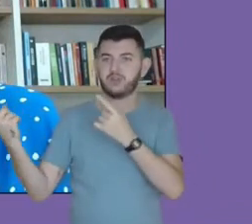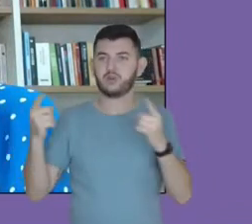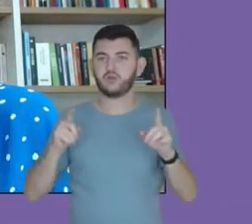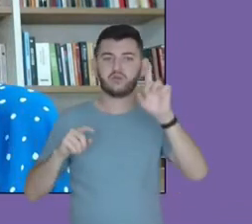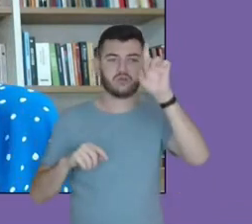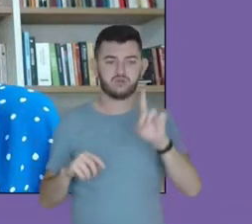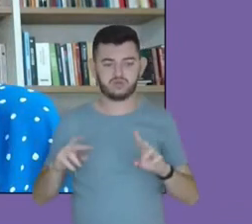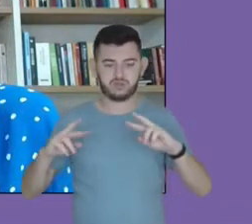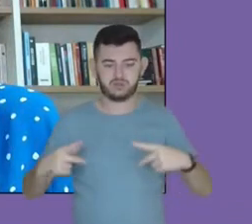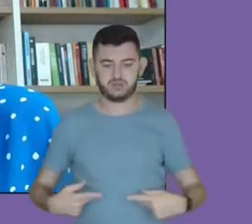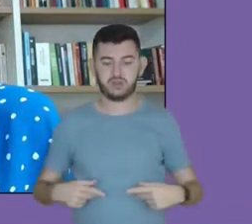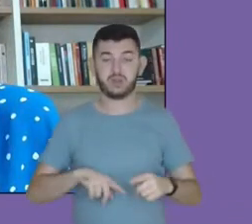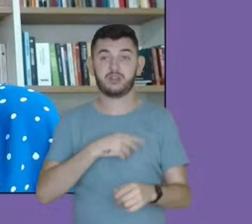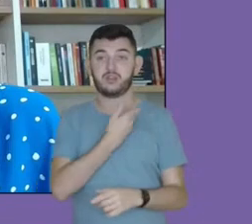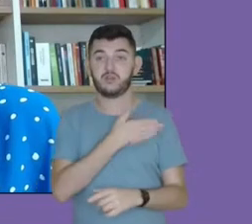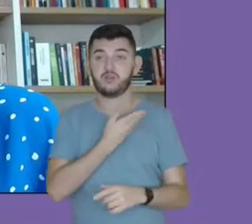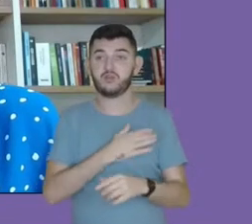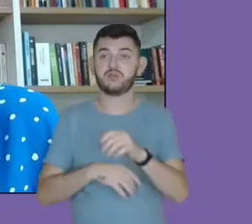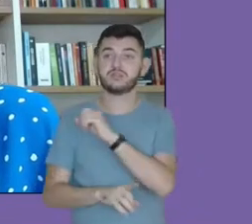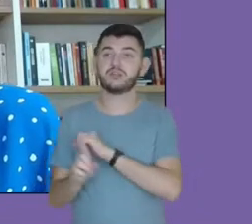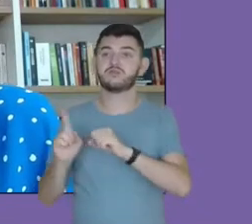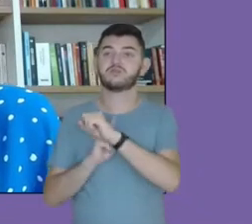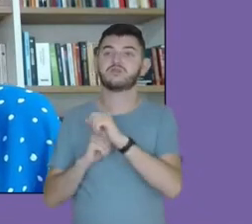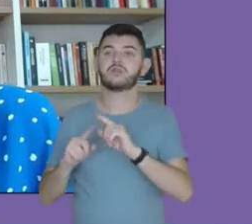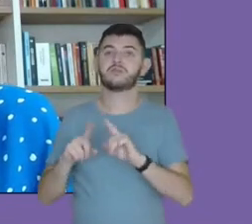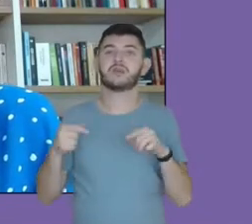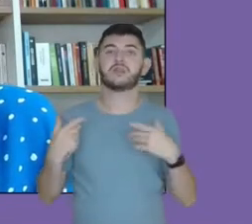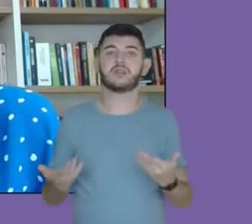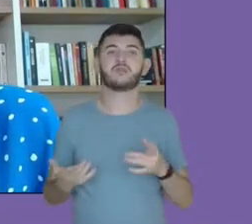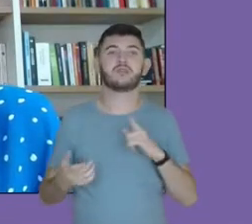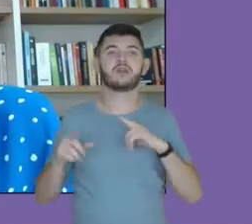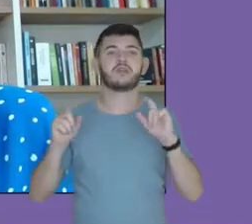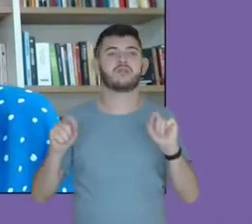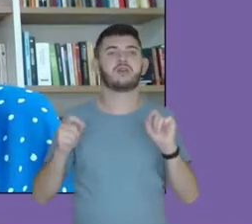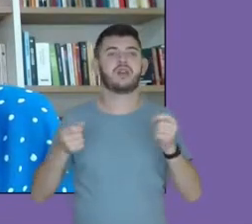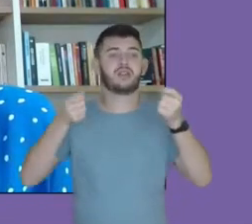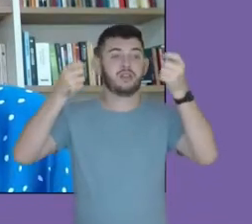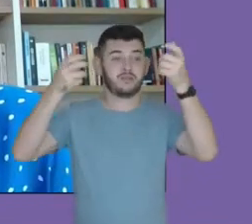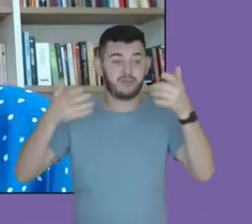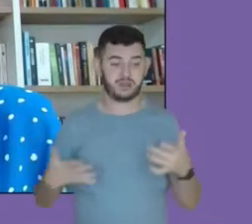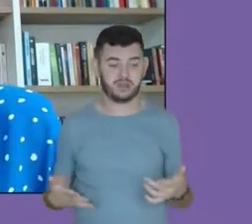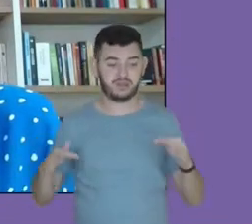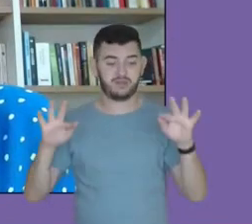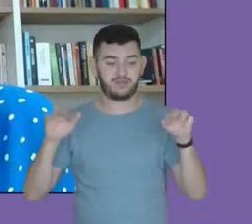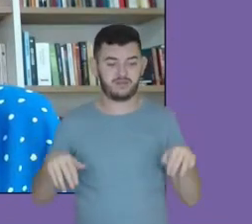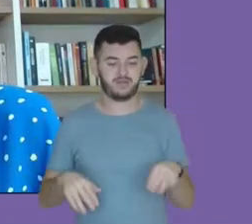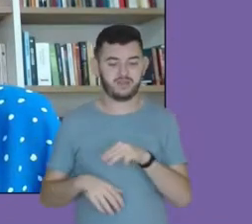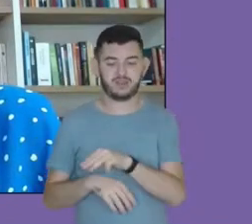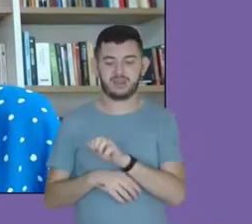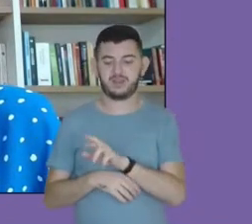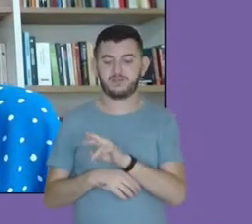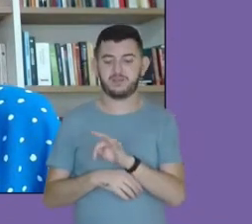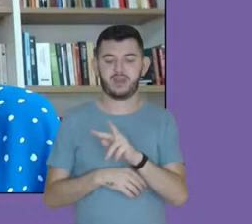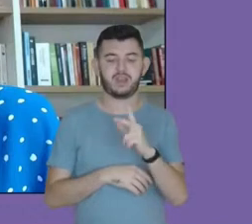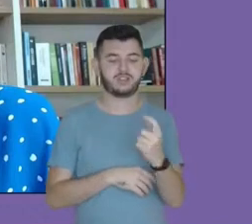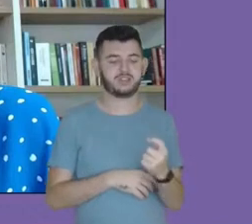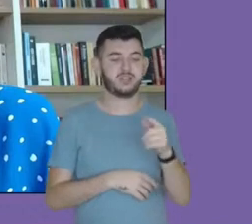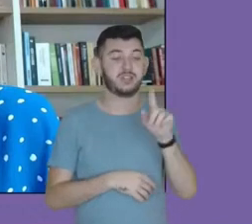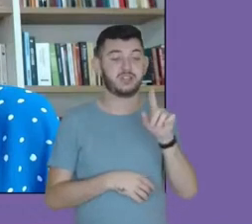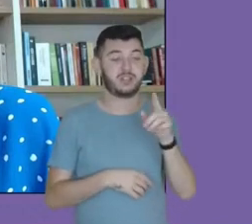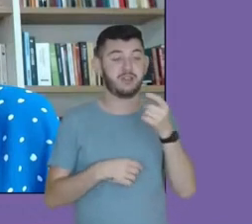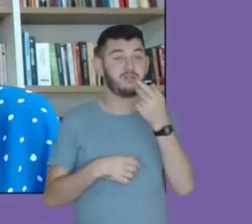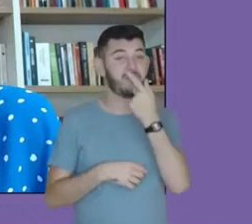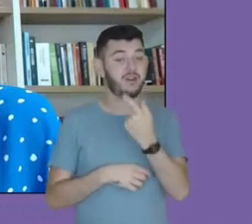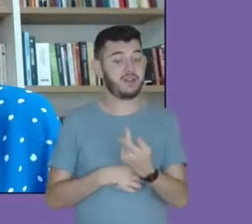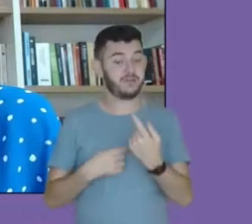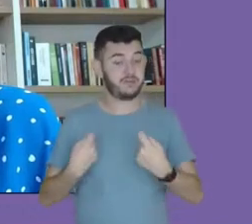social, tendo como horizonte a frase final da aula da Martinha, que é preciso dignificar a vida